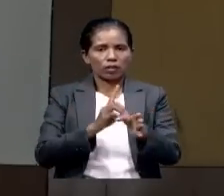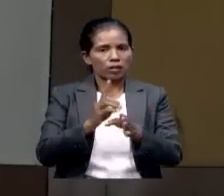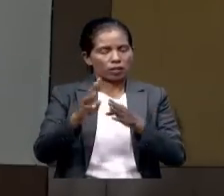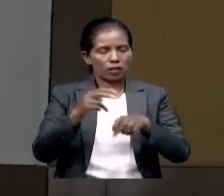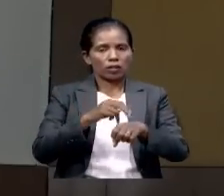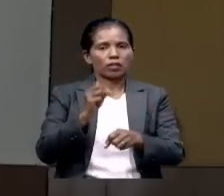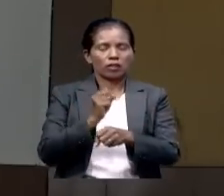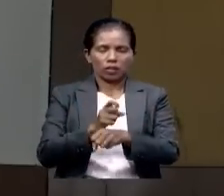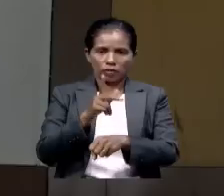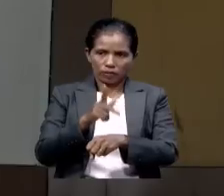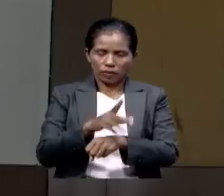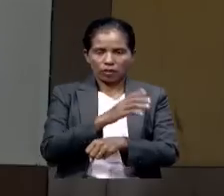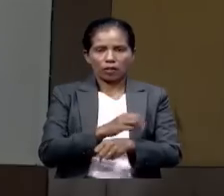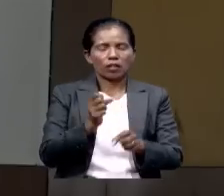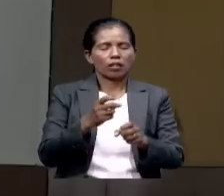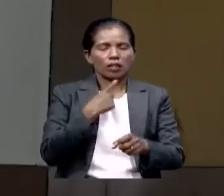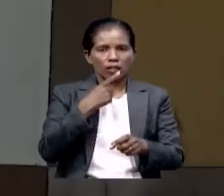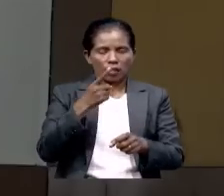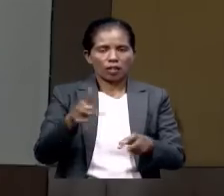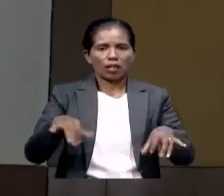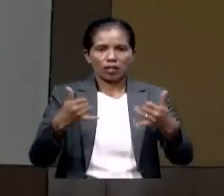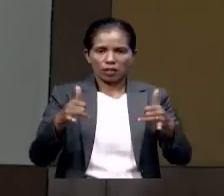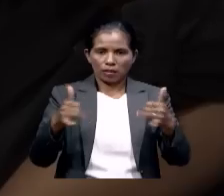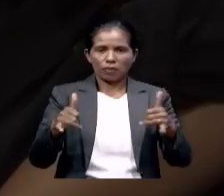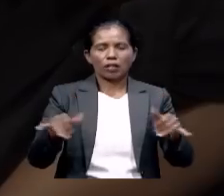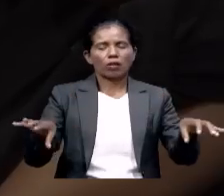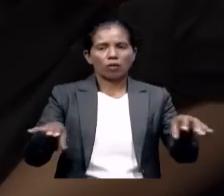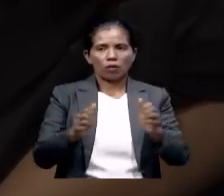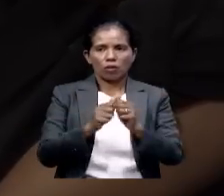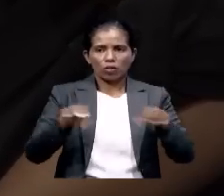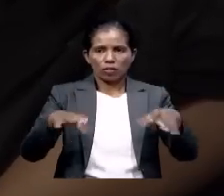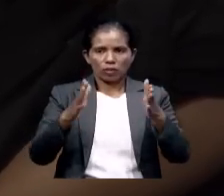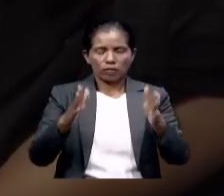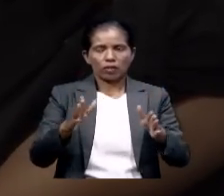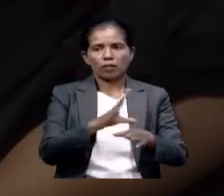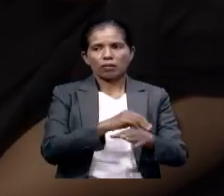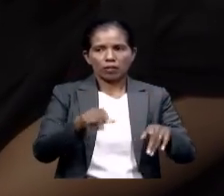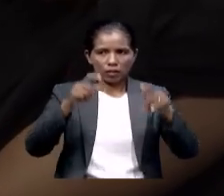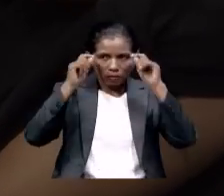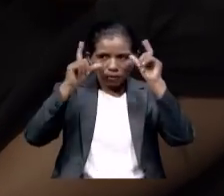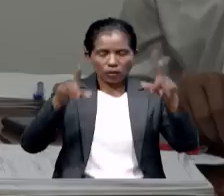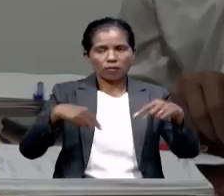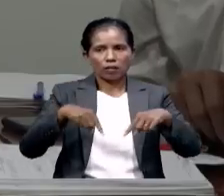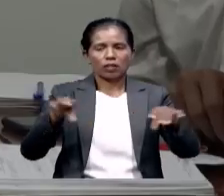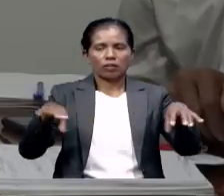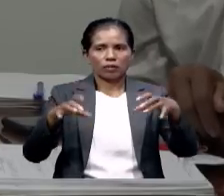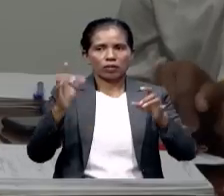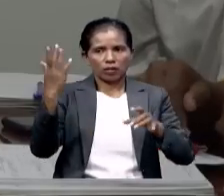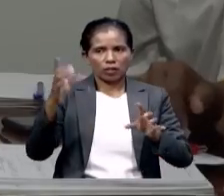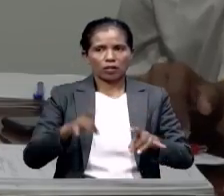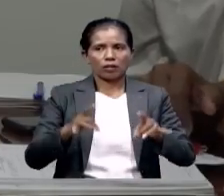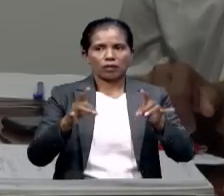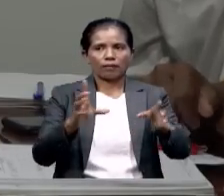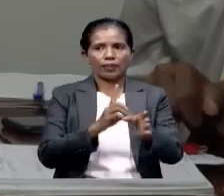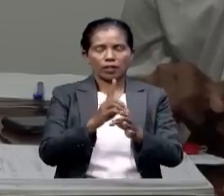nacional emprego exterior, ne be desconfia ha lima ho sistema recrutamento trabalhador timoruan ba serviço iha Australia. Diretor